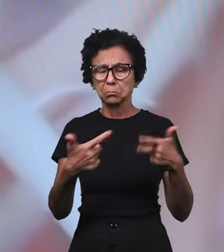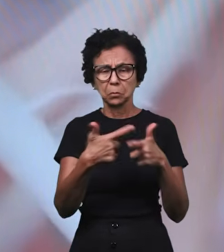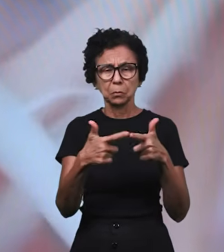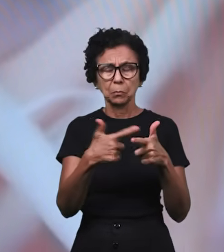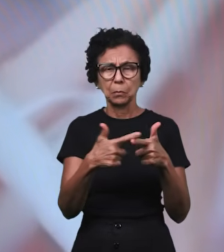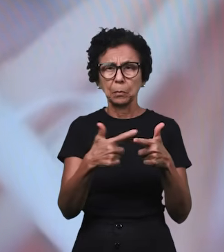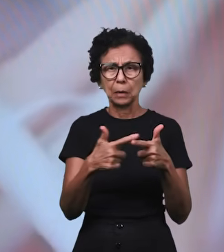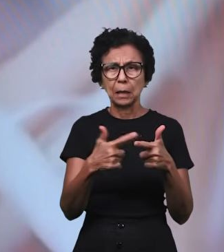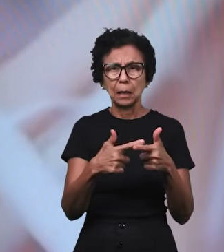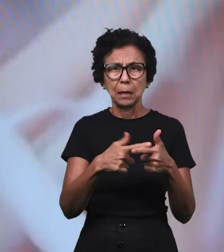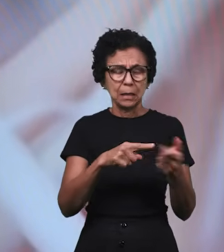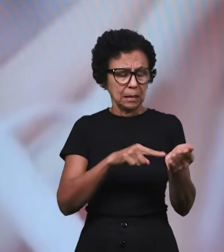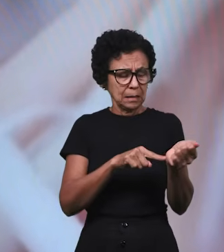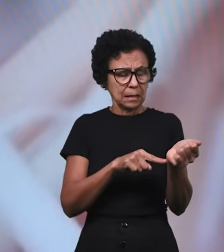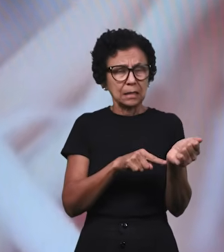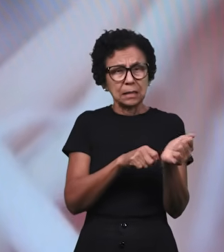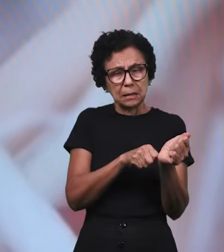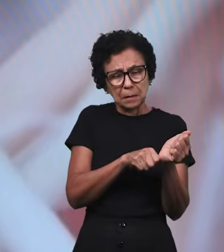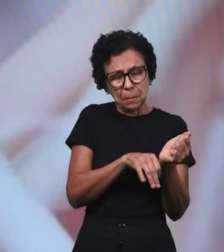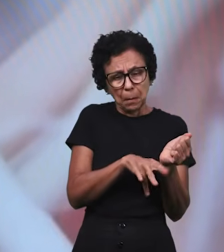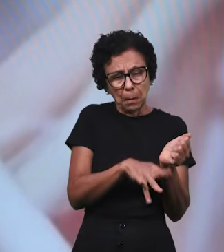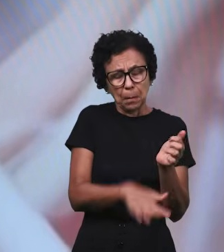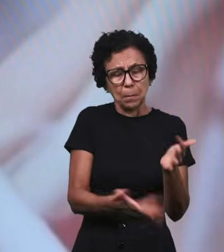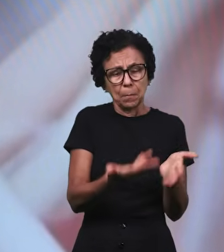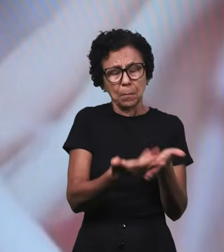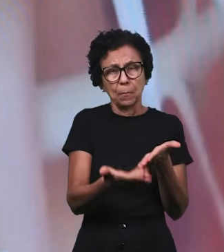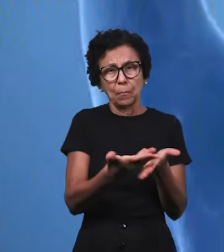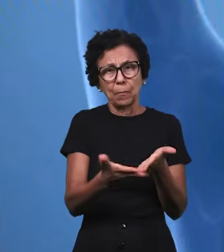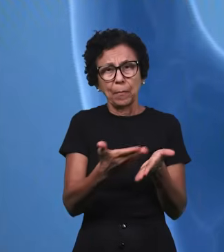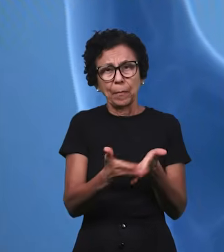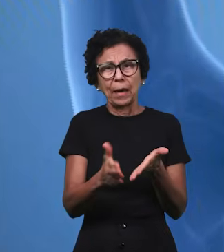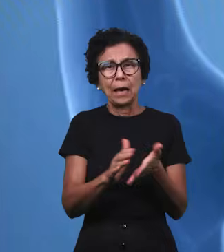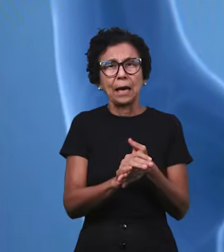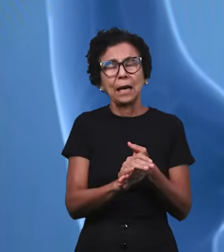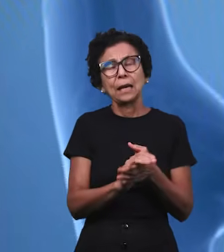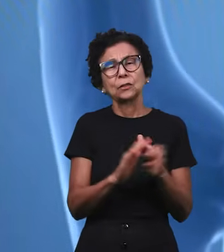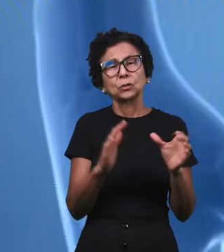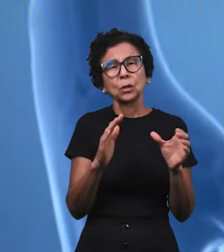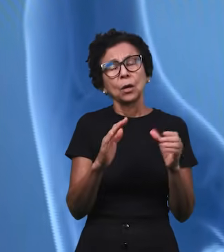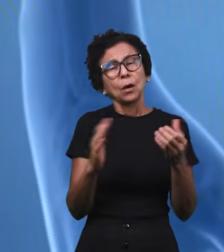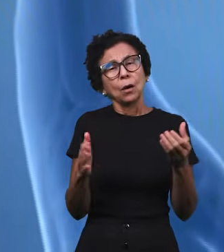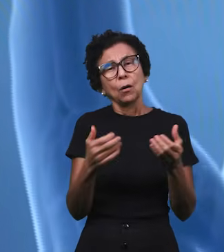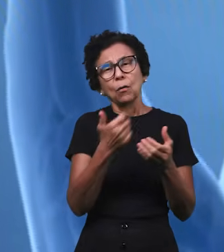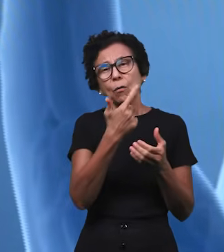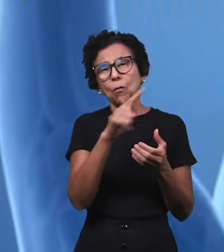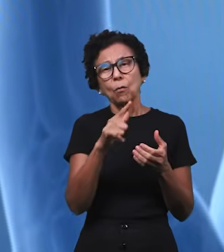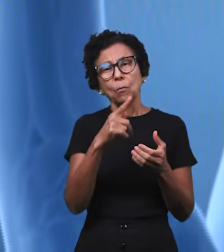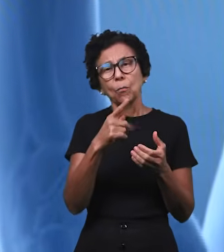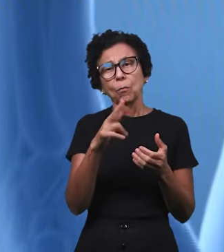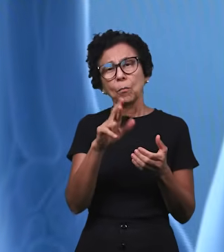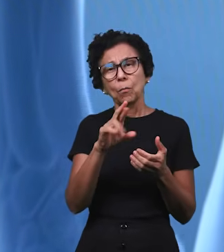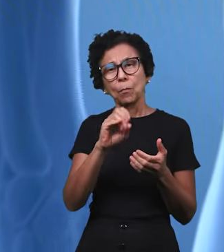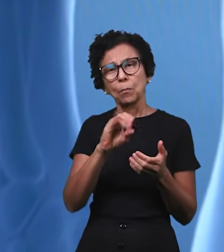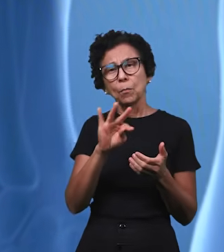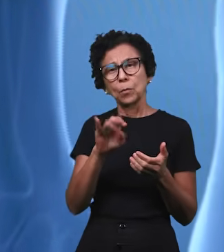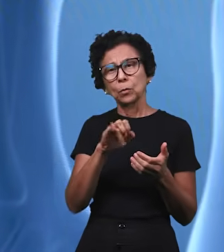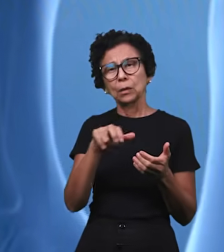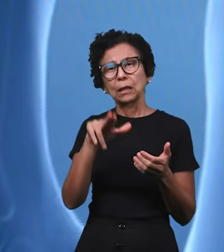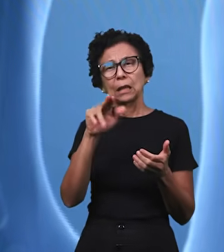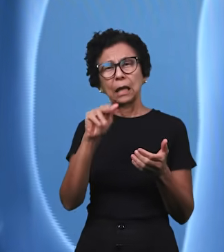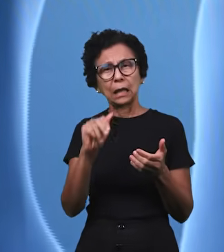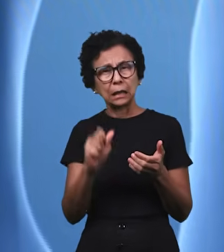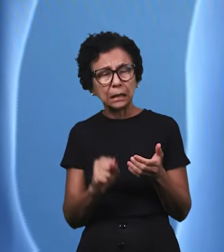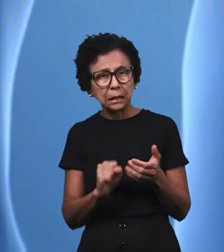de proteína, ou uma malformação, uma alteração estrutural, ou um cálculo que causa uma formação estrutural,